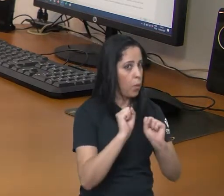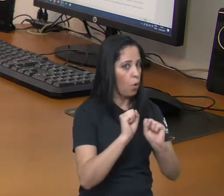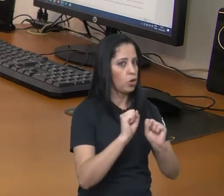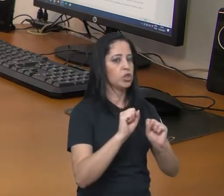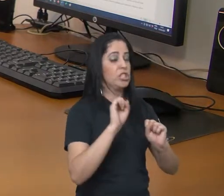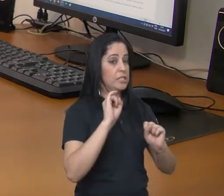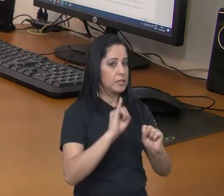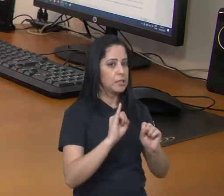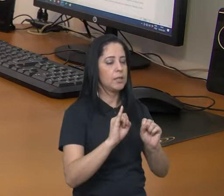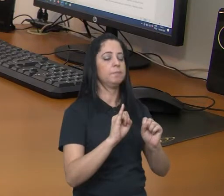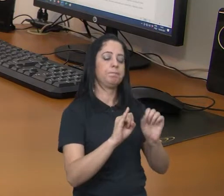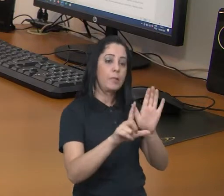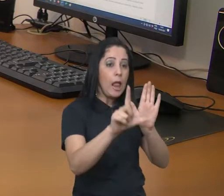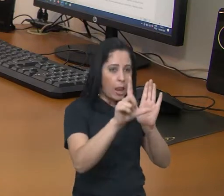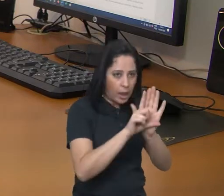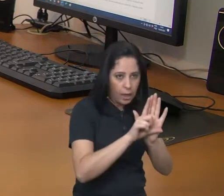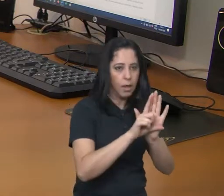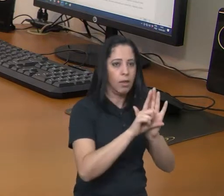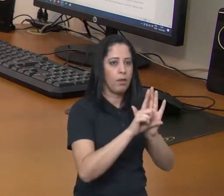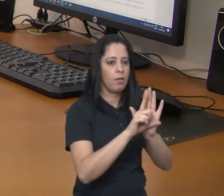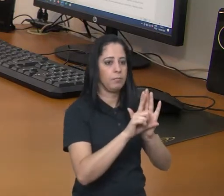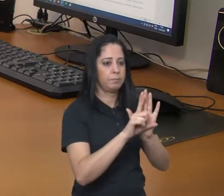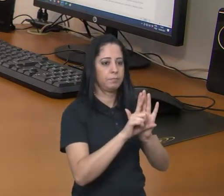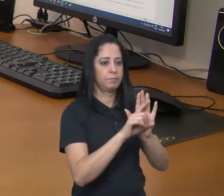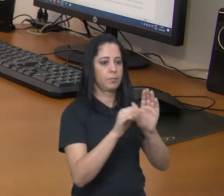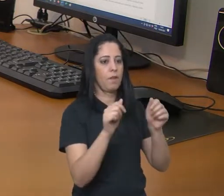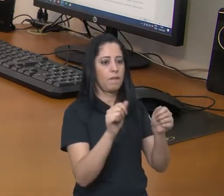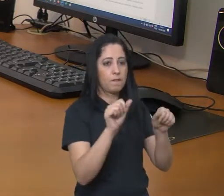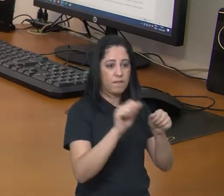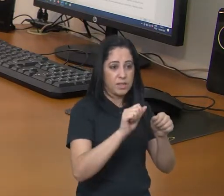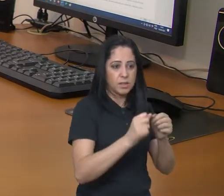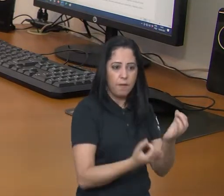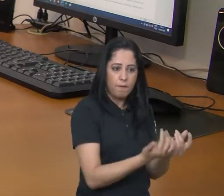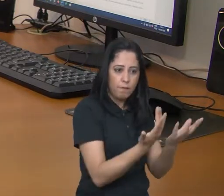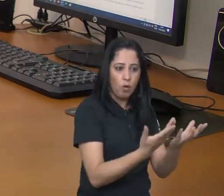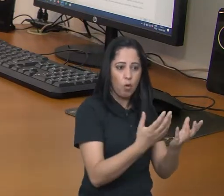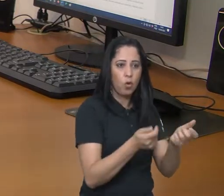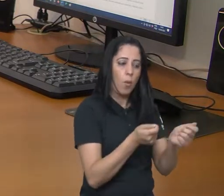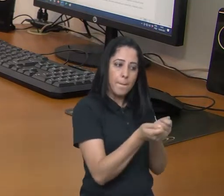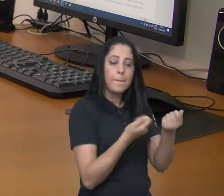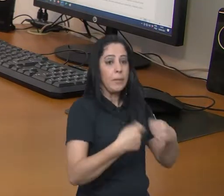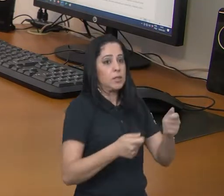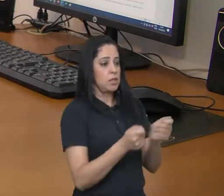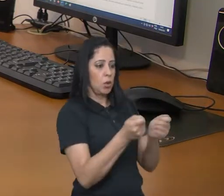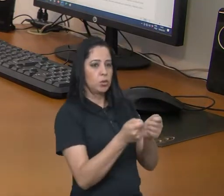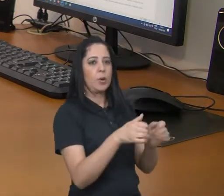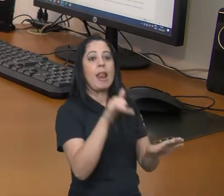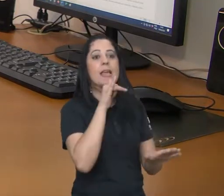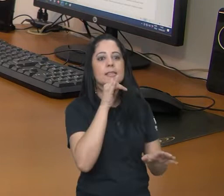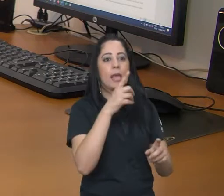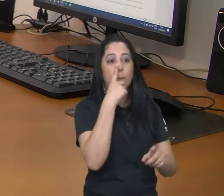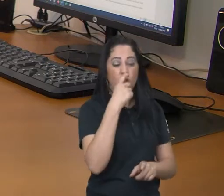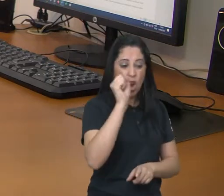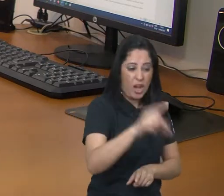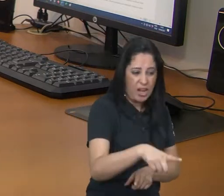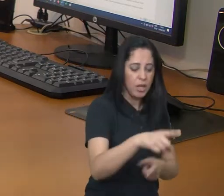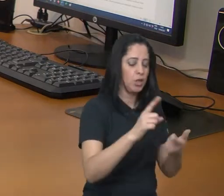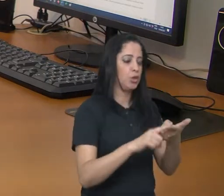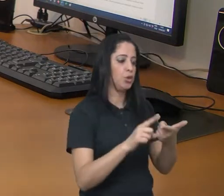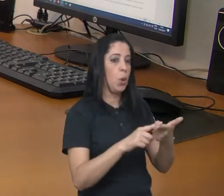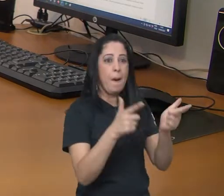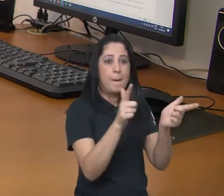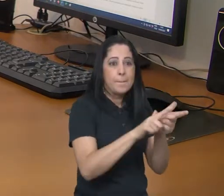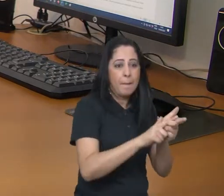somente a queima autorizada e controlada, ela não é considerada crime ambiental. Então, quando alguém faz essa queima em casa de um